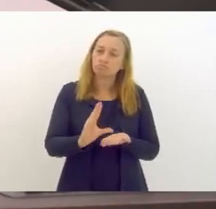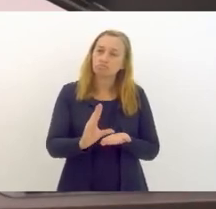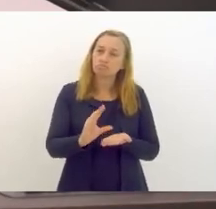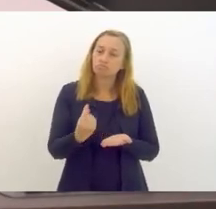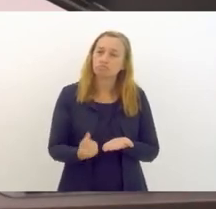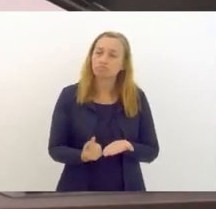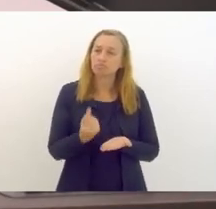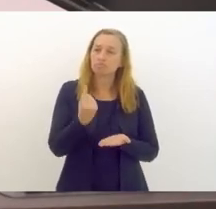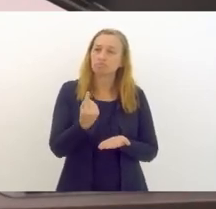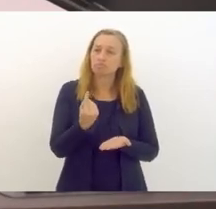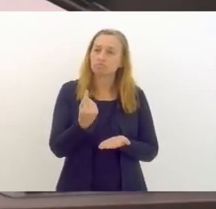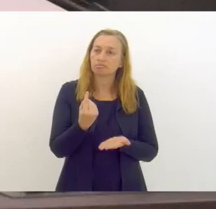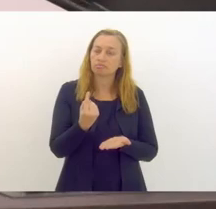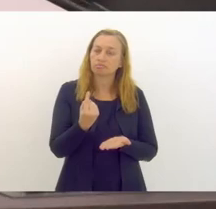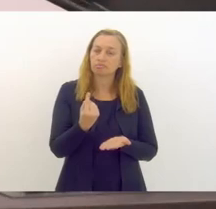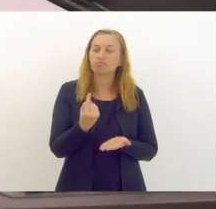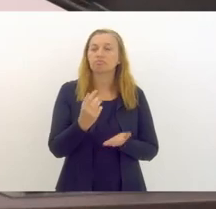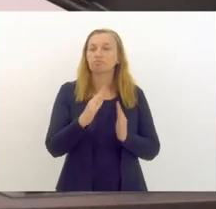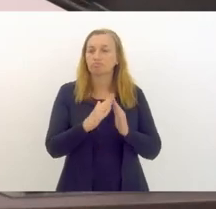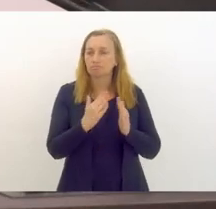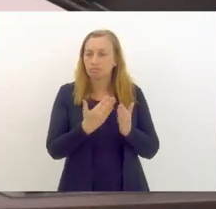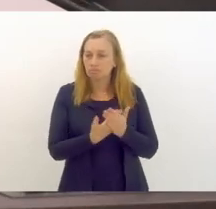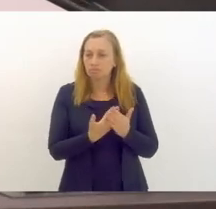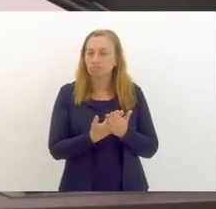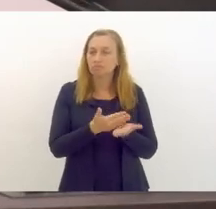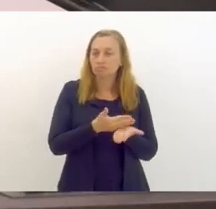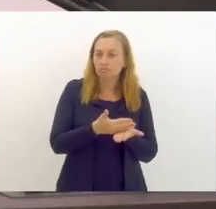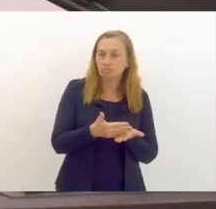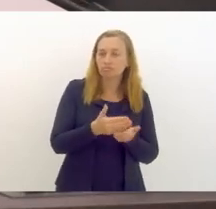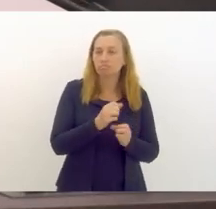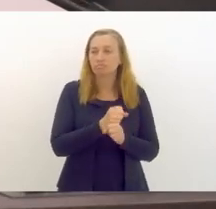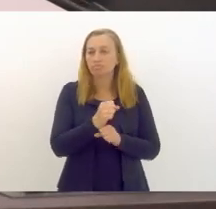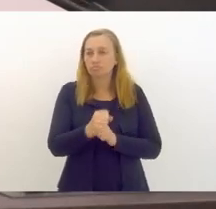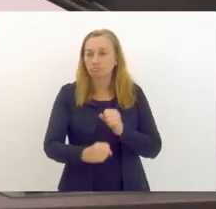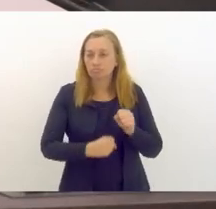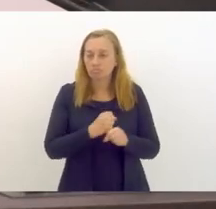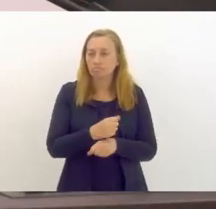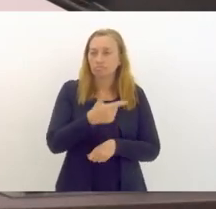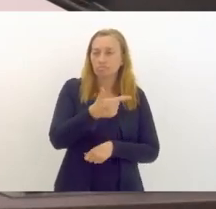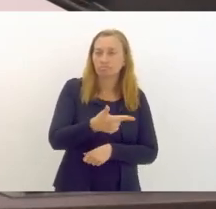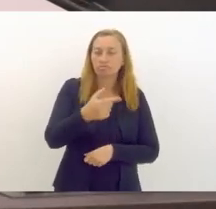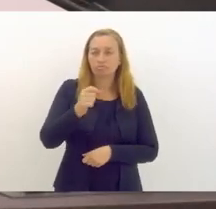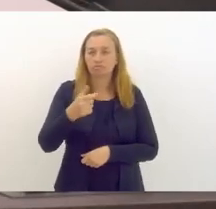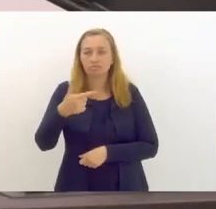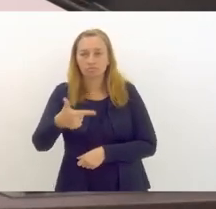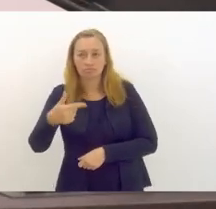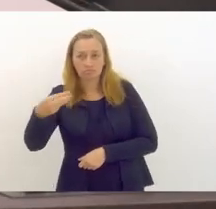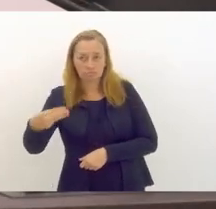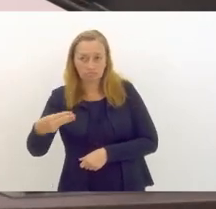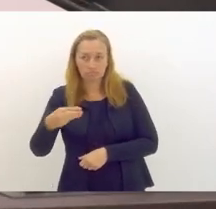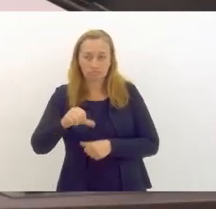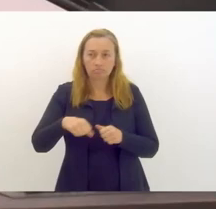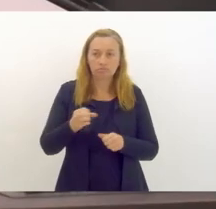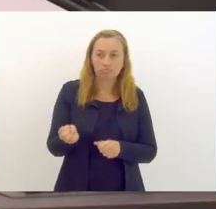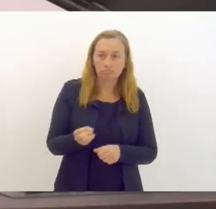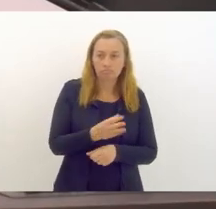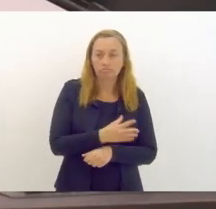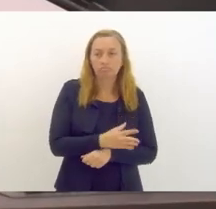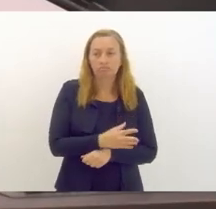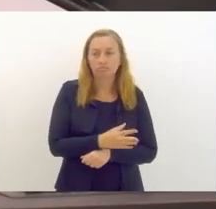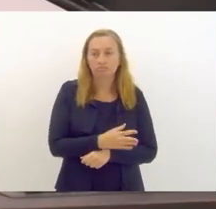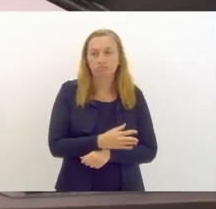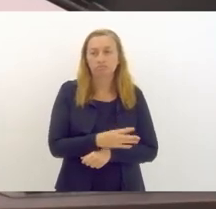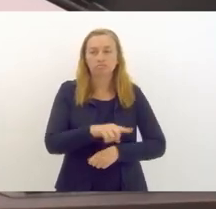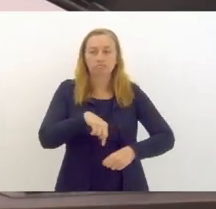única apenas para que as escolas possam iniciar o ano letivo de 2023 com a renovação dos seus utensílios